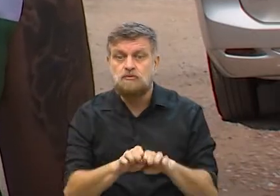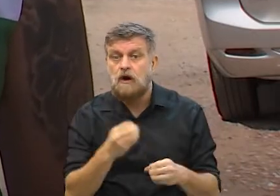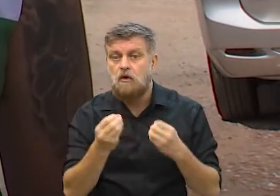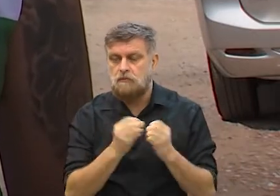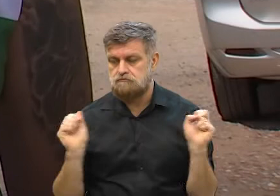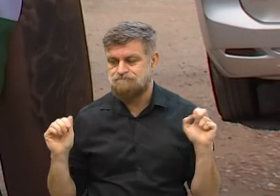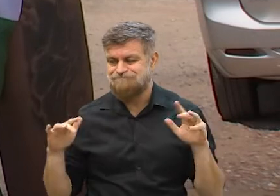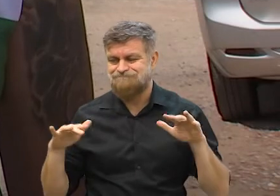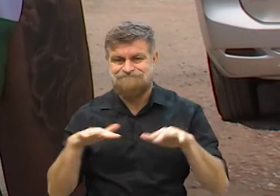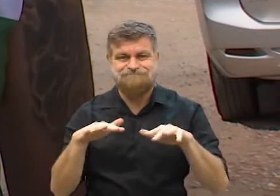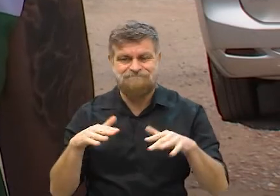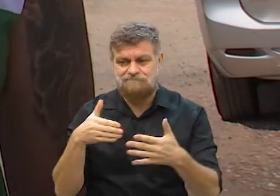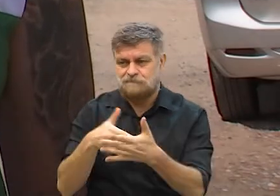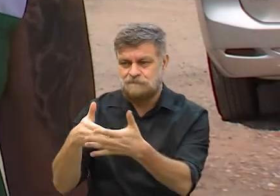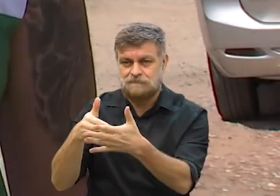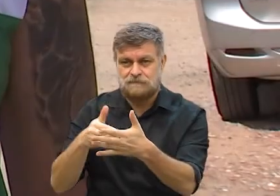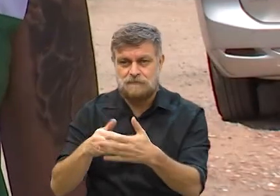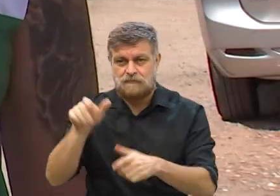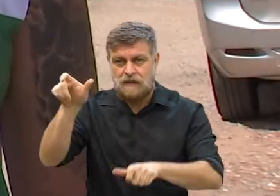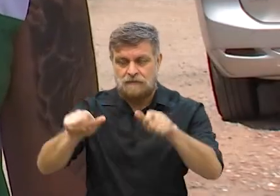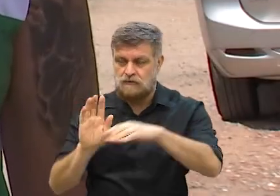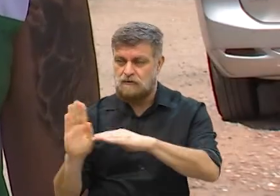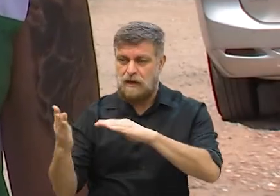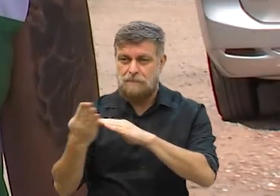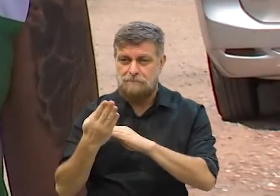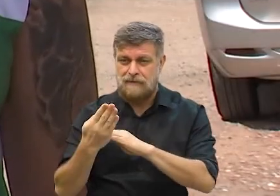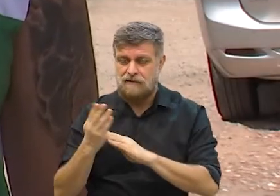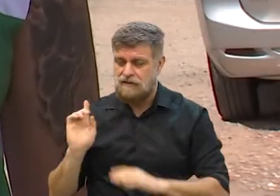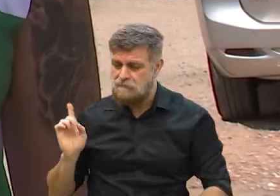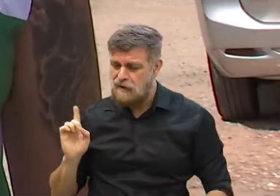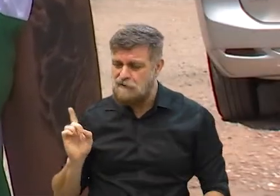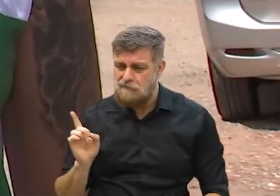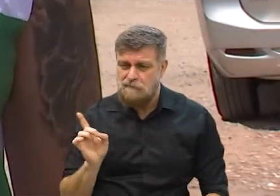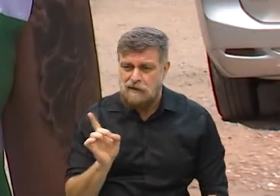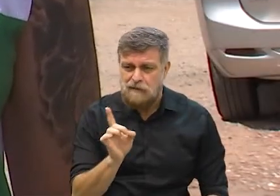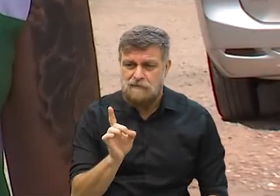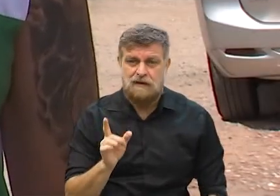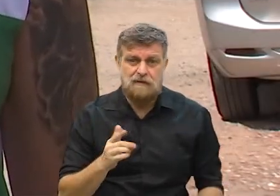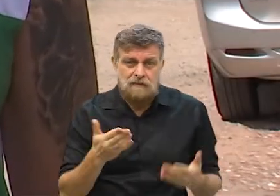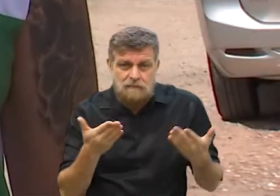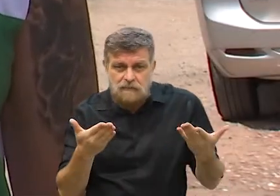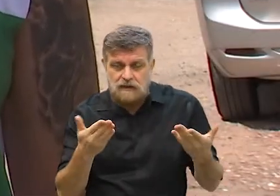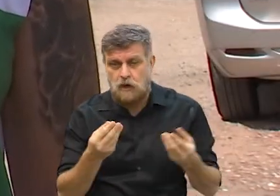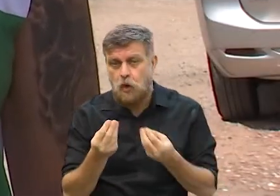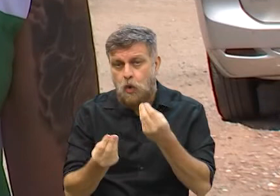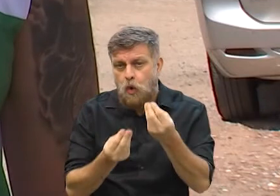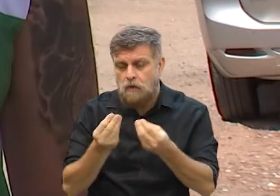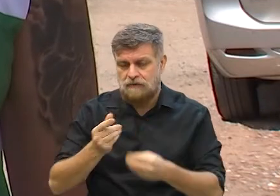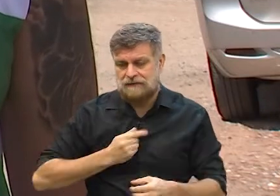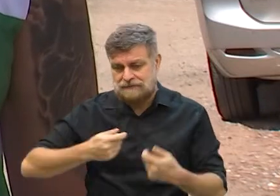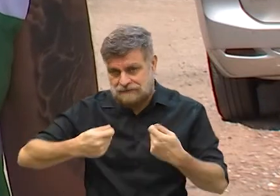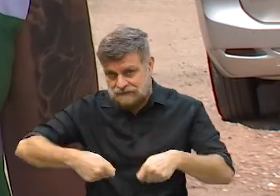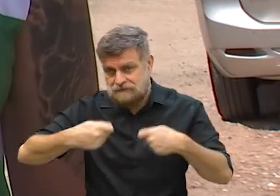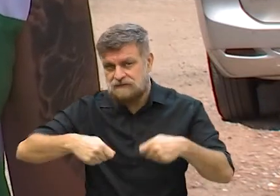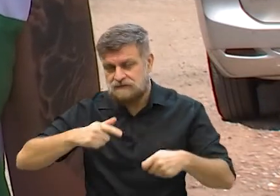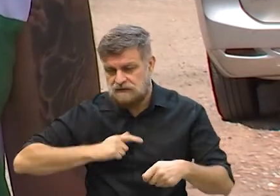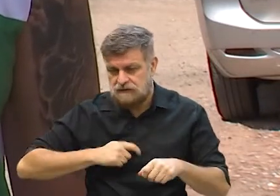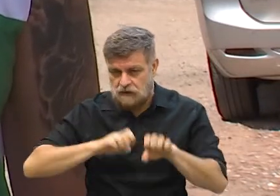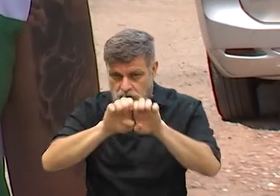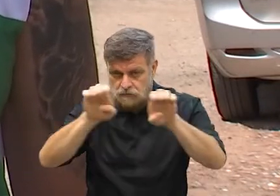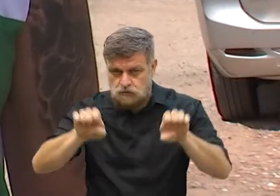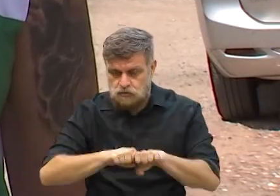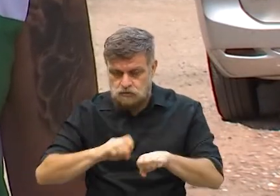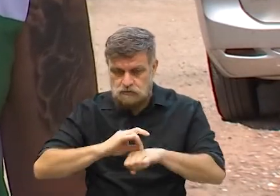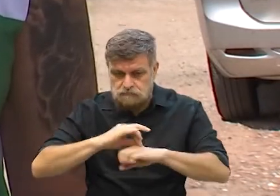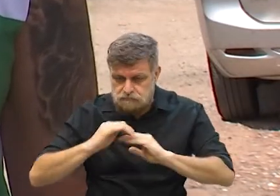para a chegada do pessoal, né? A gente traz pessoas de outros bairros para privilegiar nossos eventos. Então a gente precisa muito